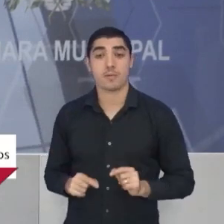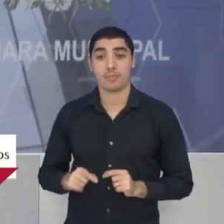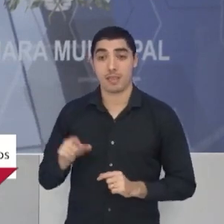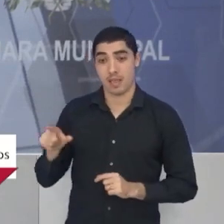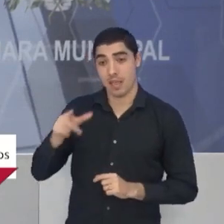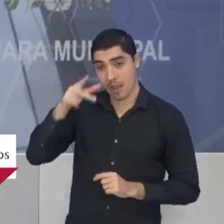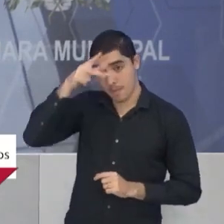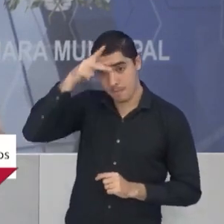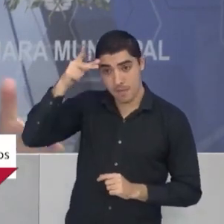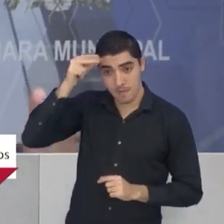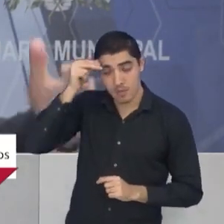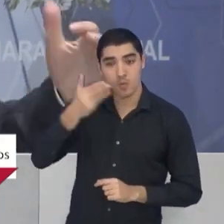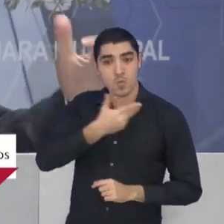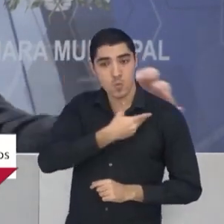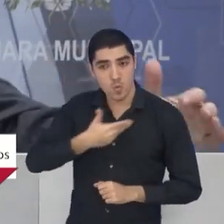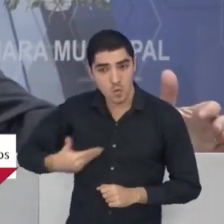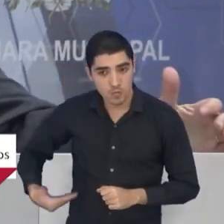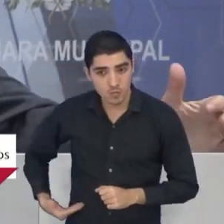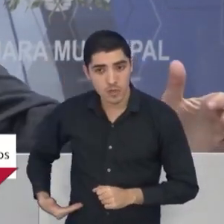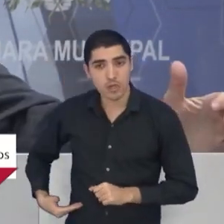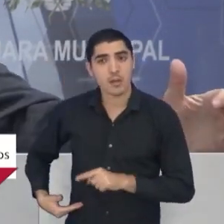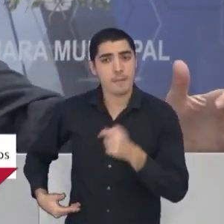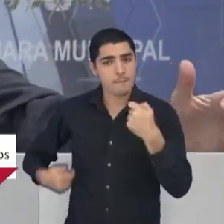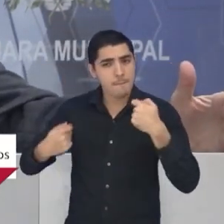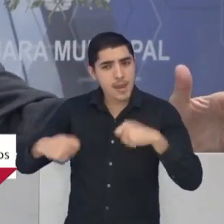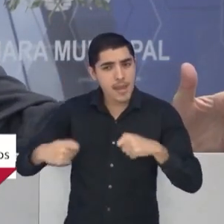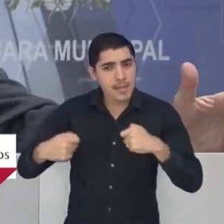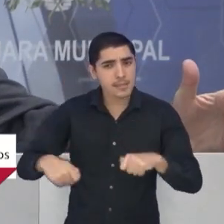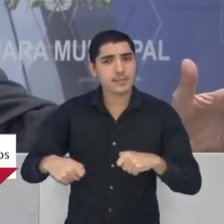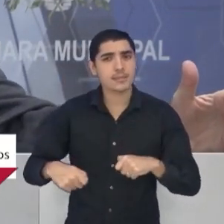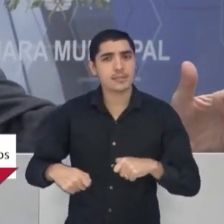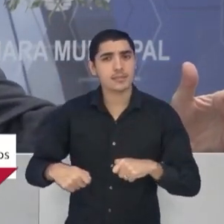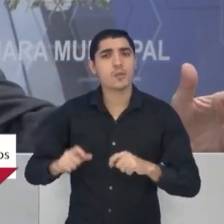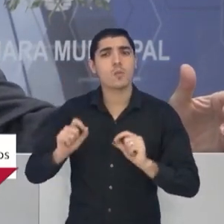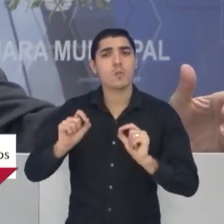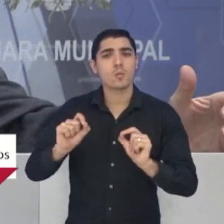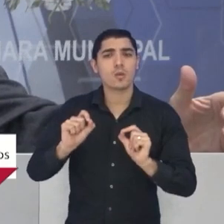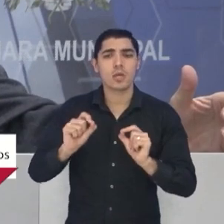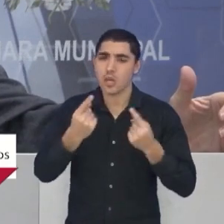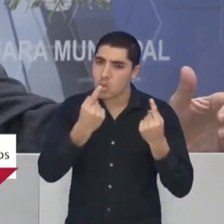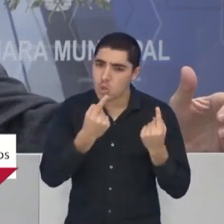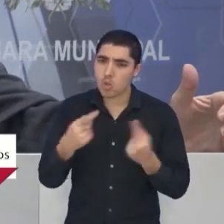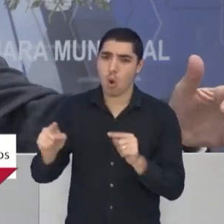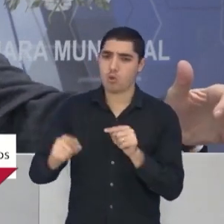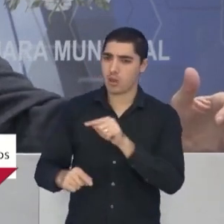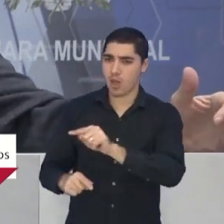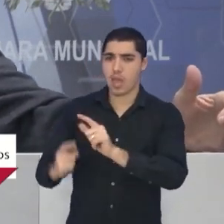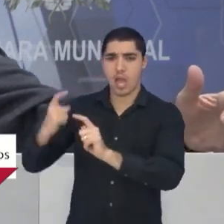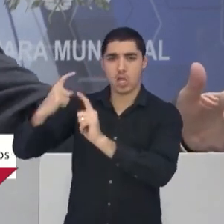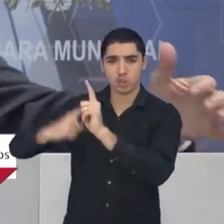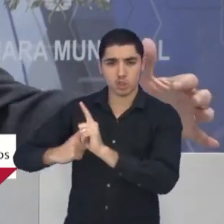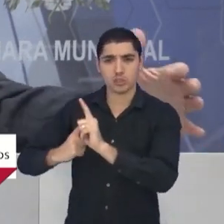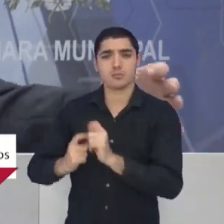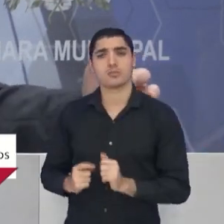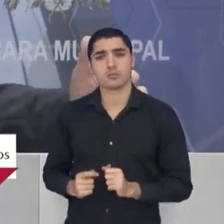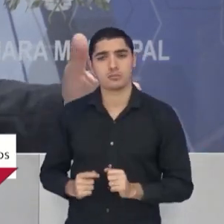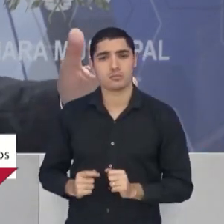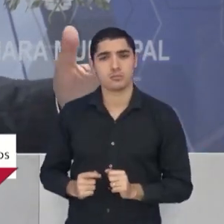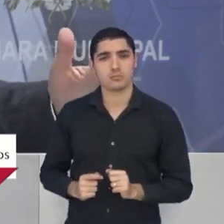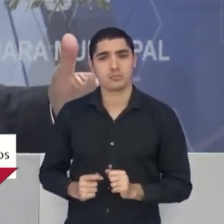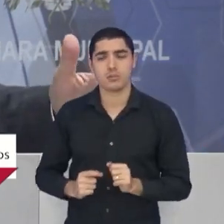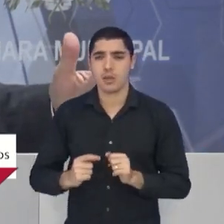público protestar a certidão da dividaativa protesta a certidão